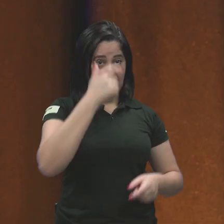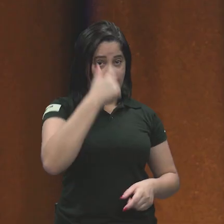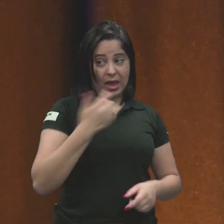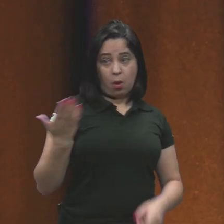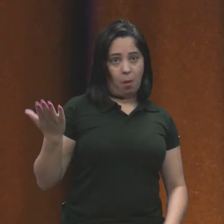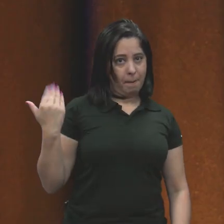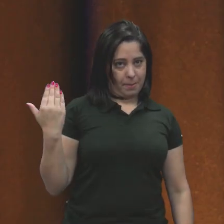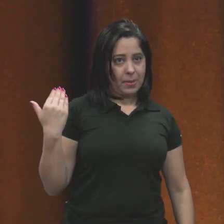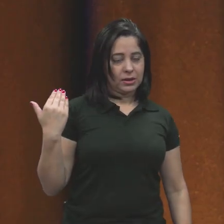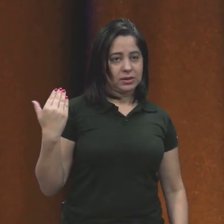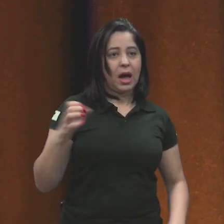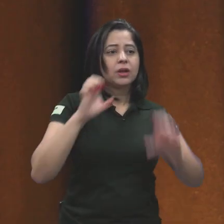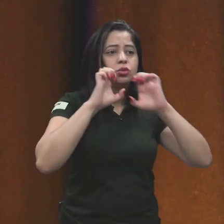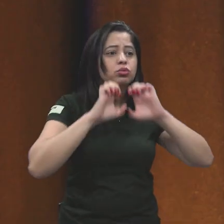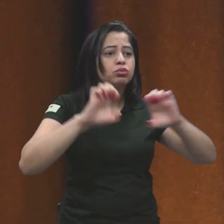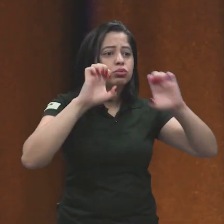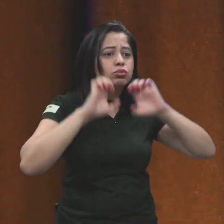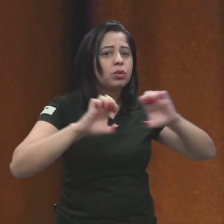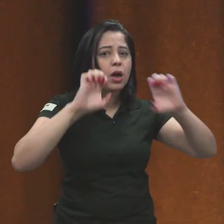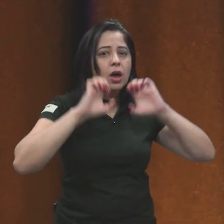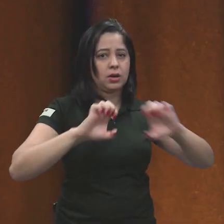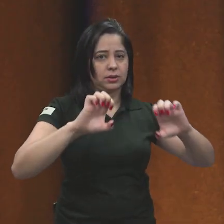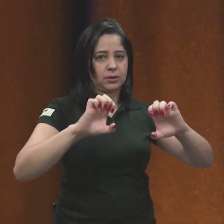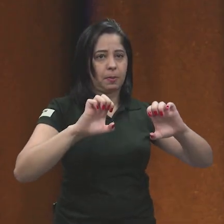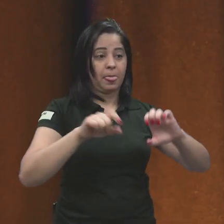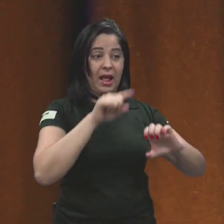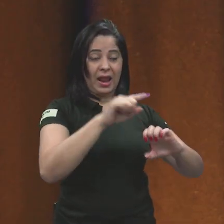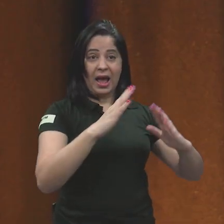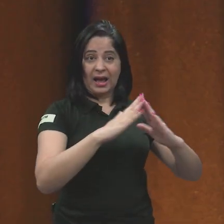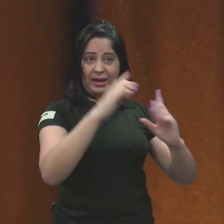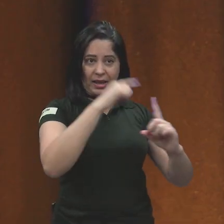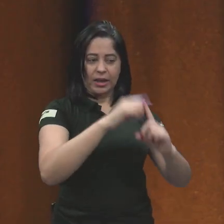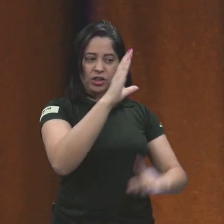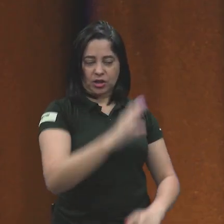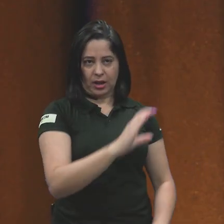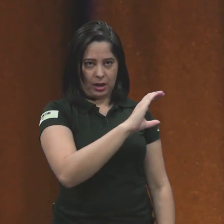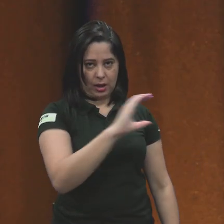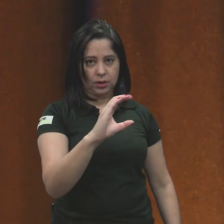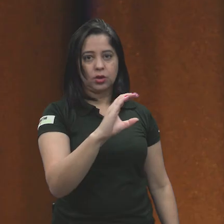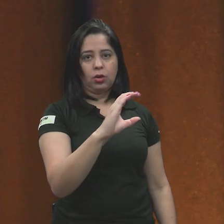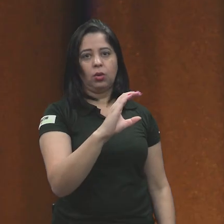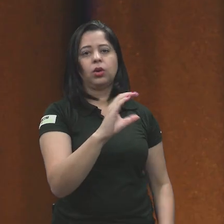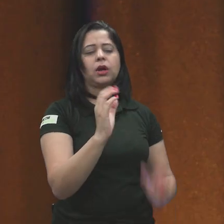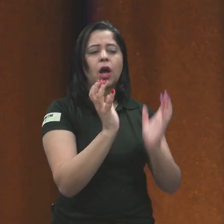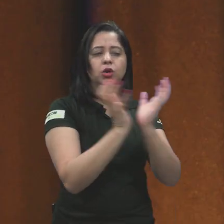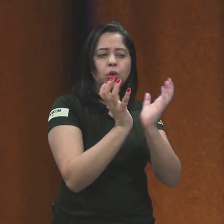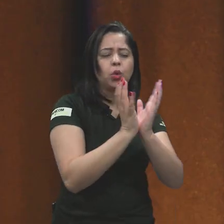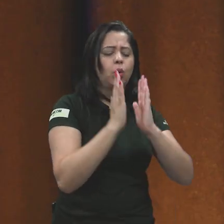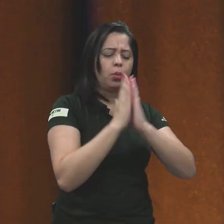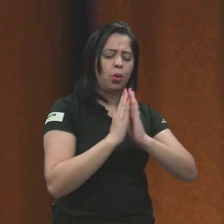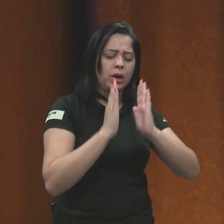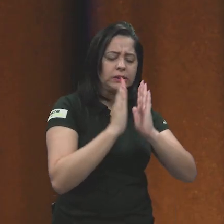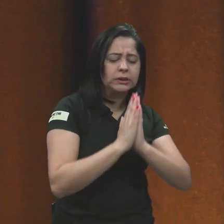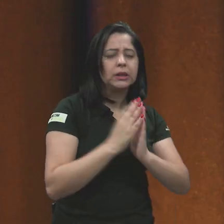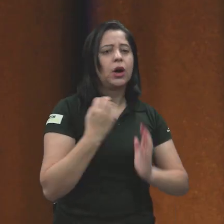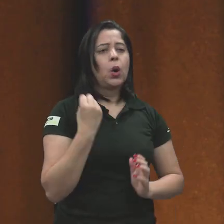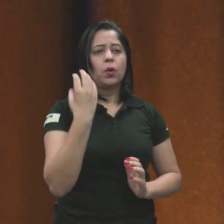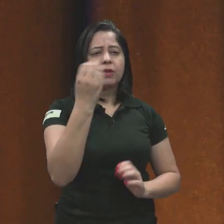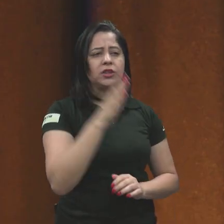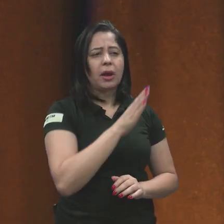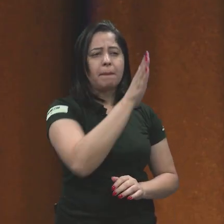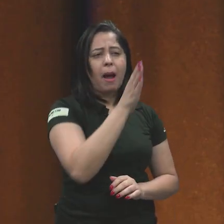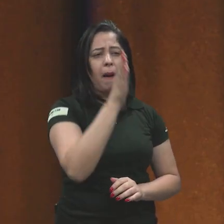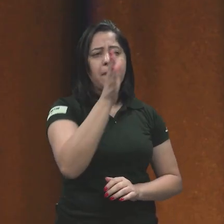evangelizador começou dentro da igreja, né? No grupo da Renovação Carismática Católica, nos grupos de orações, nas viagens.